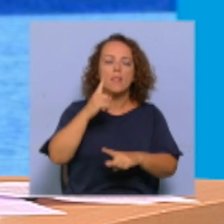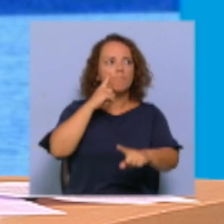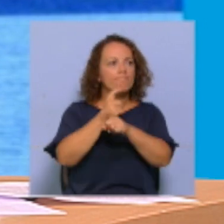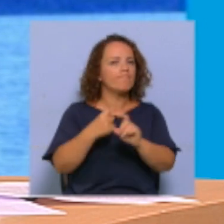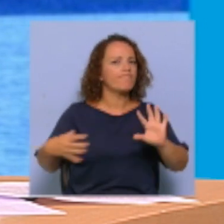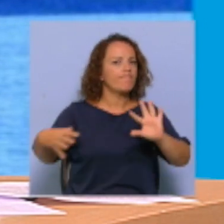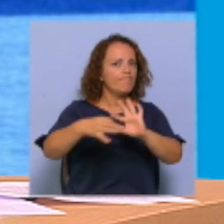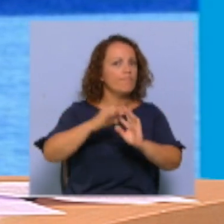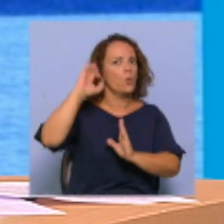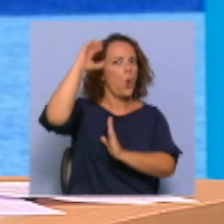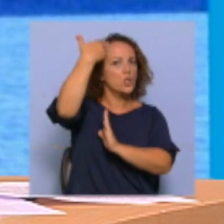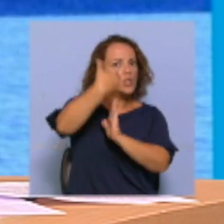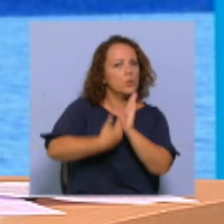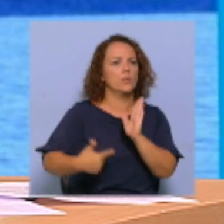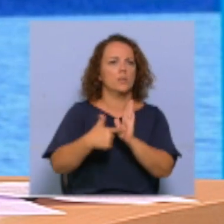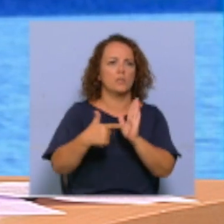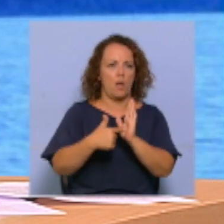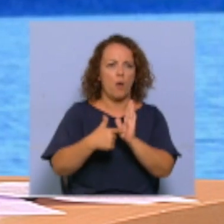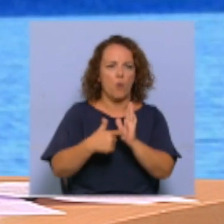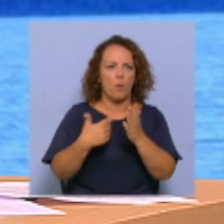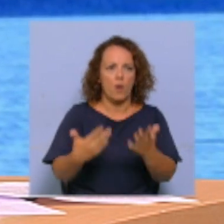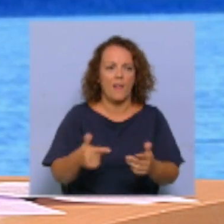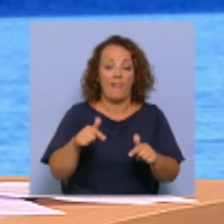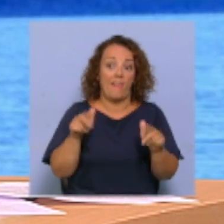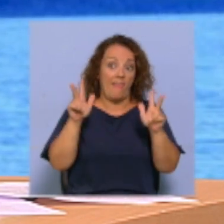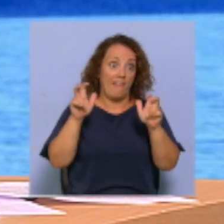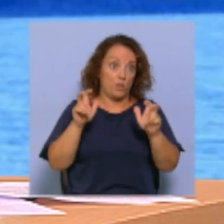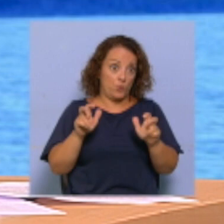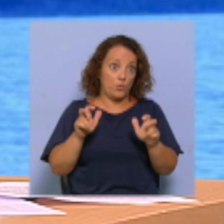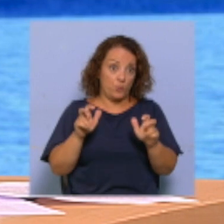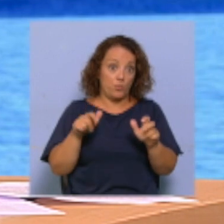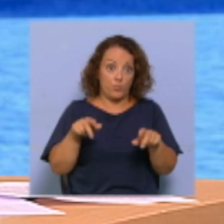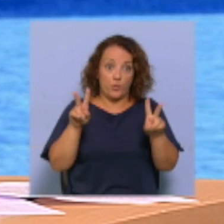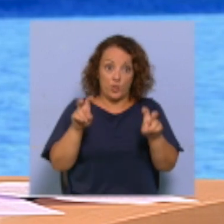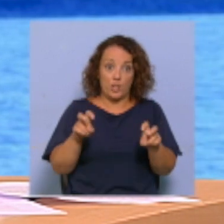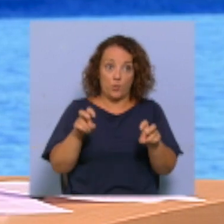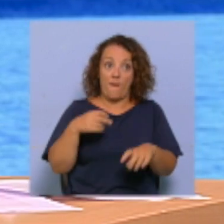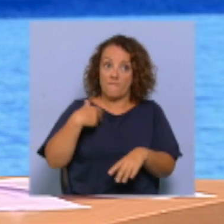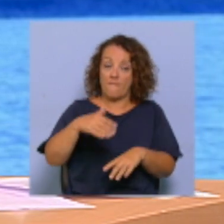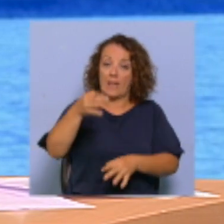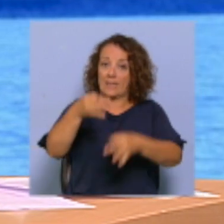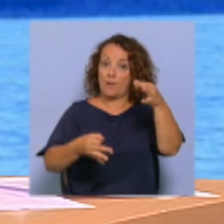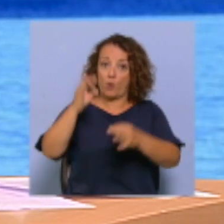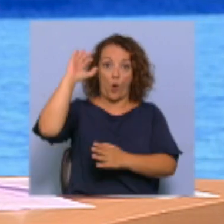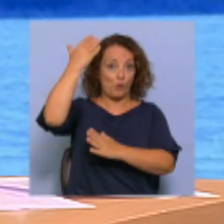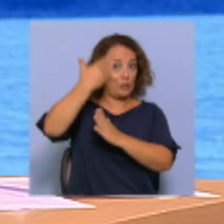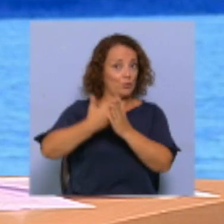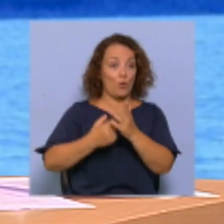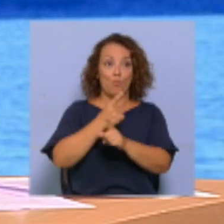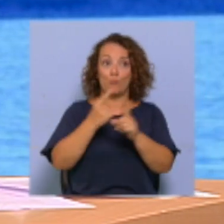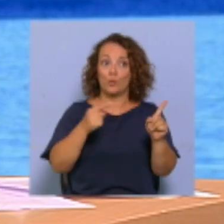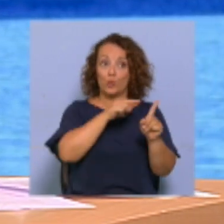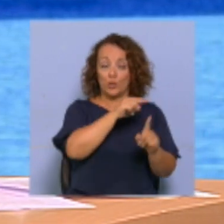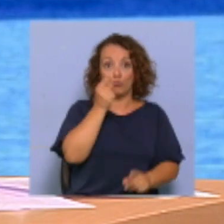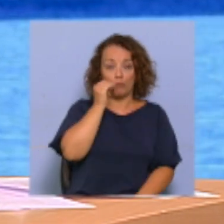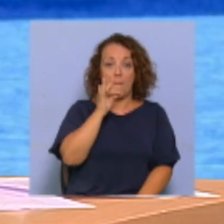constitucionalidade, portanto, e aliás eu creio que este assunto vai terminar no Tribunal Constitucional, porque estes pais